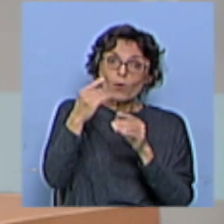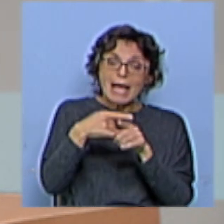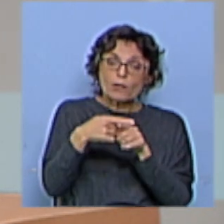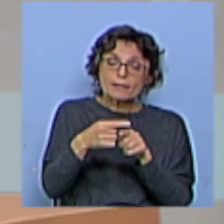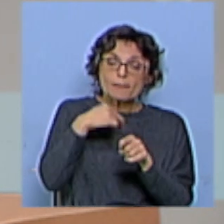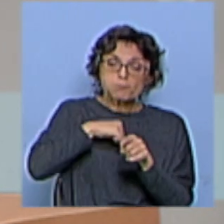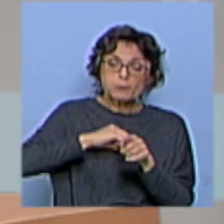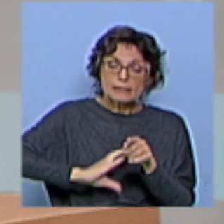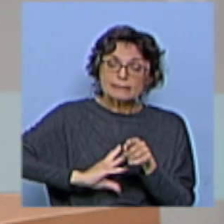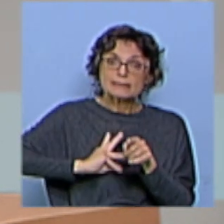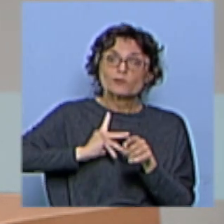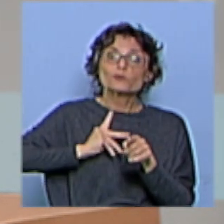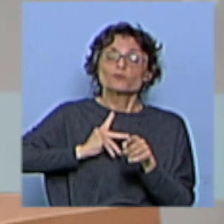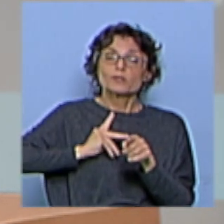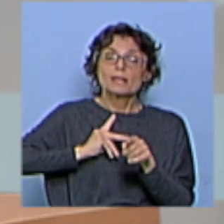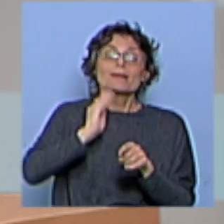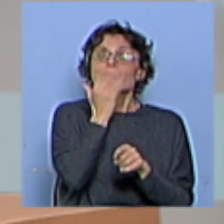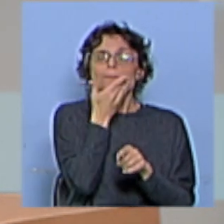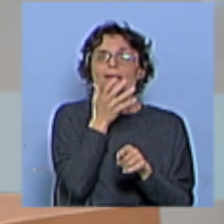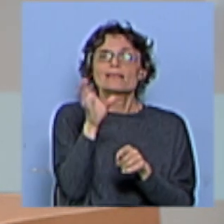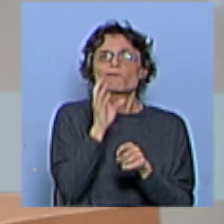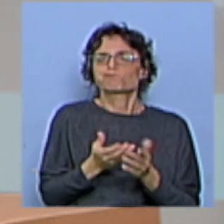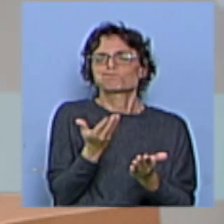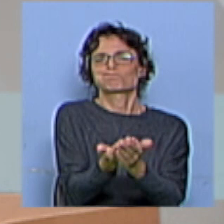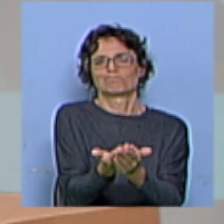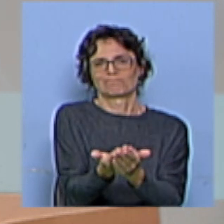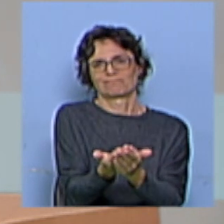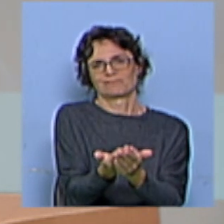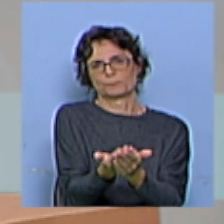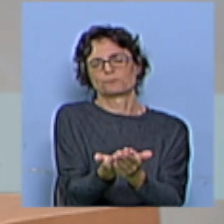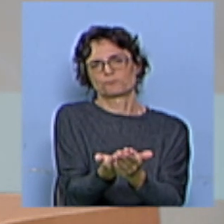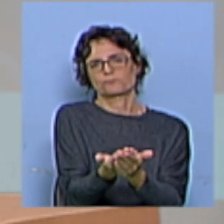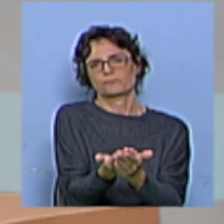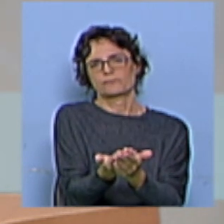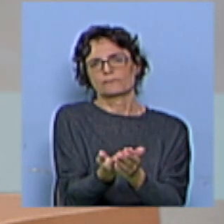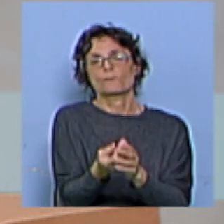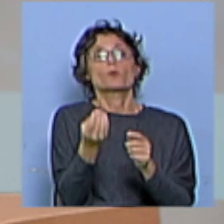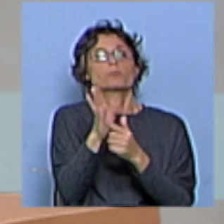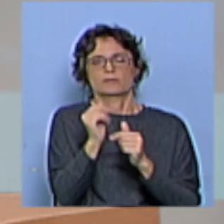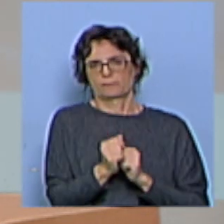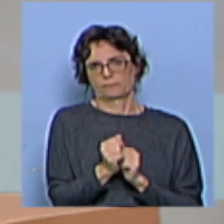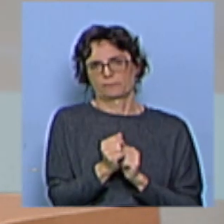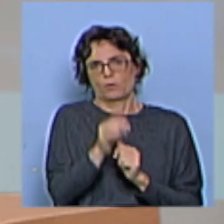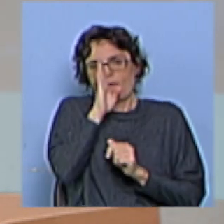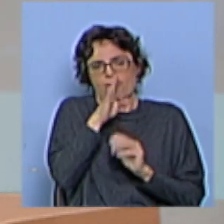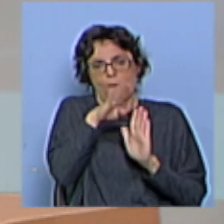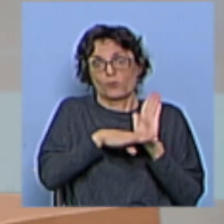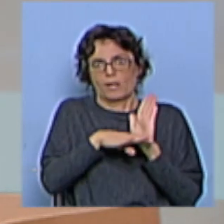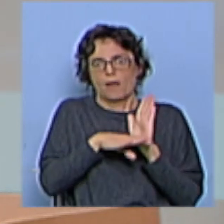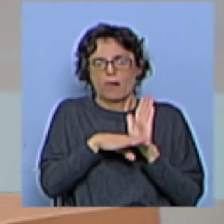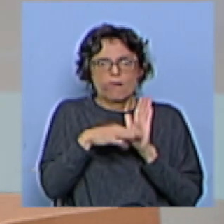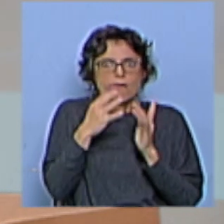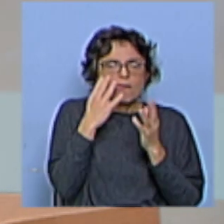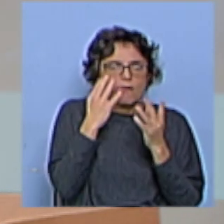para oferecer e a forma como o oferecemos. E, portanto, a criação de programas apelativos, a produção de materiais